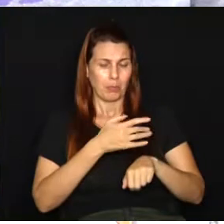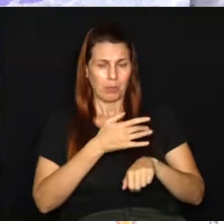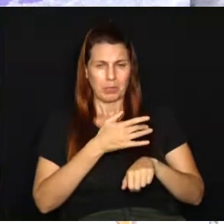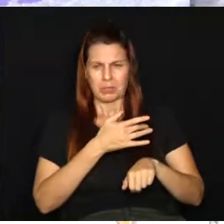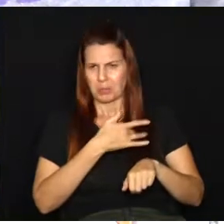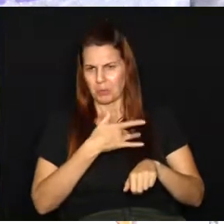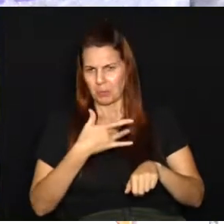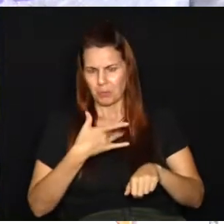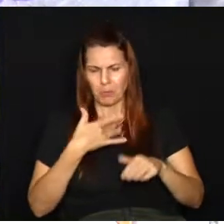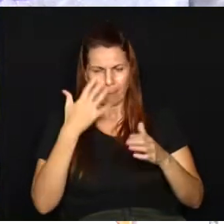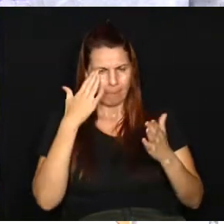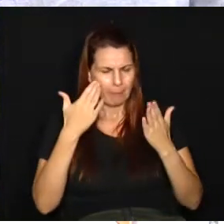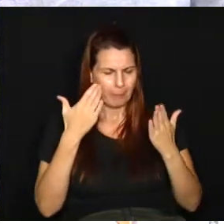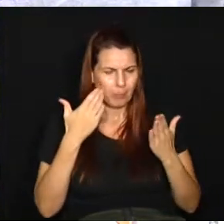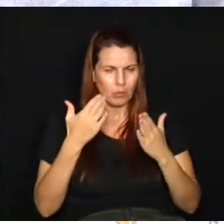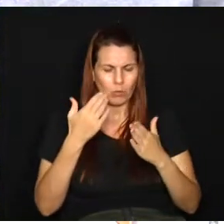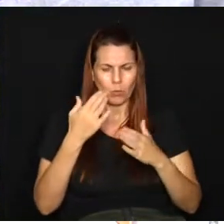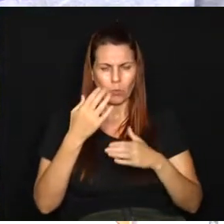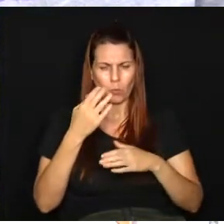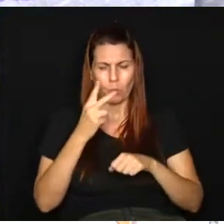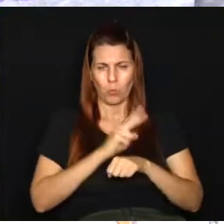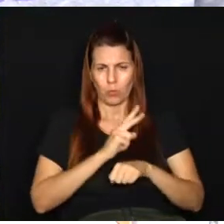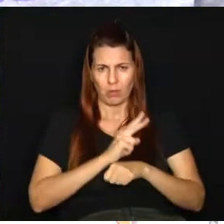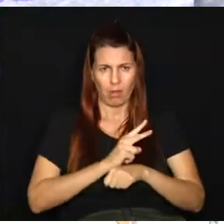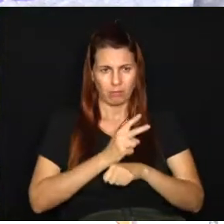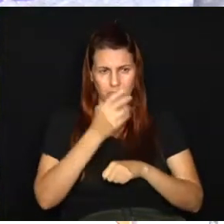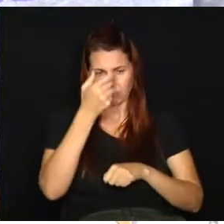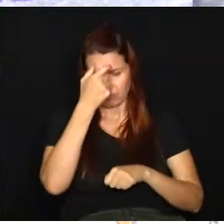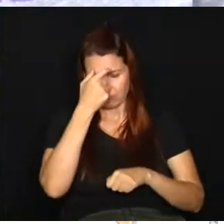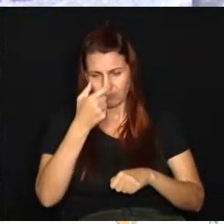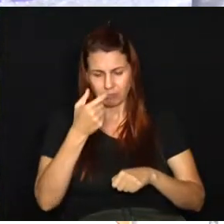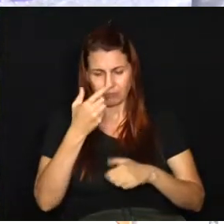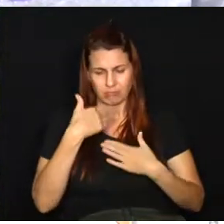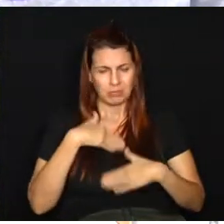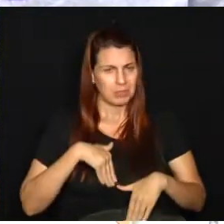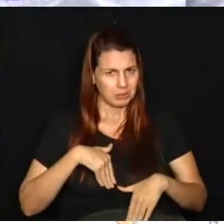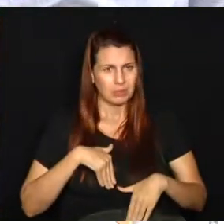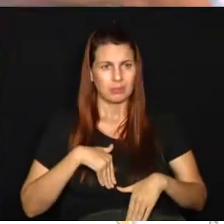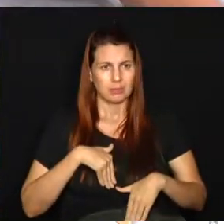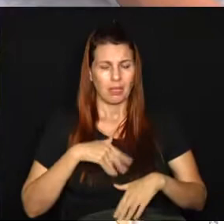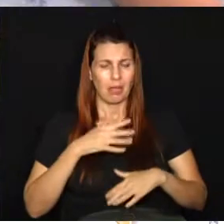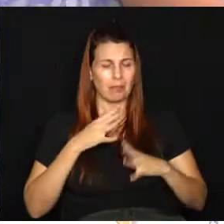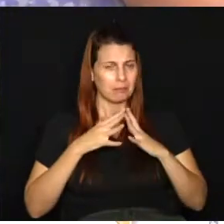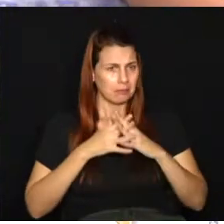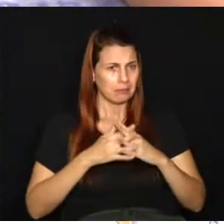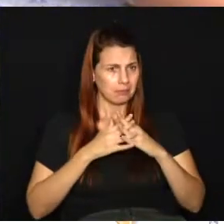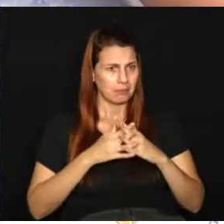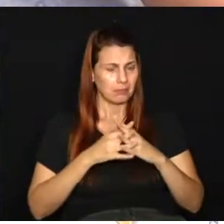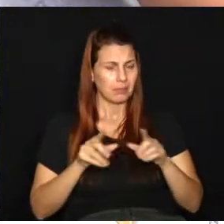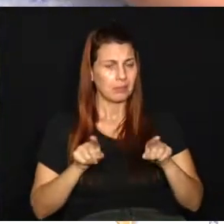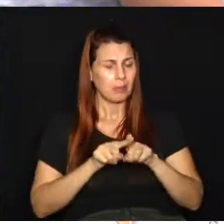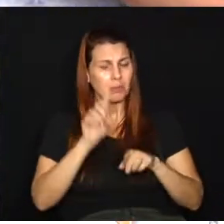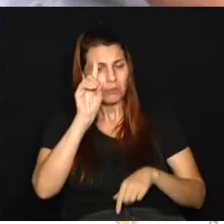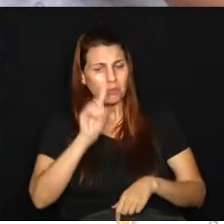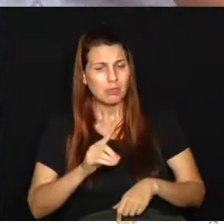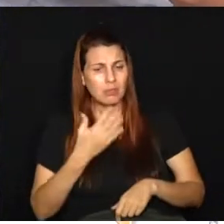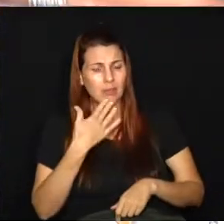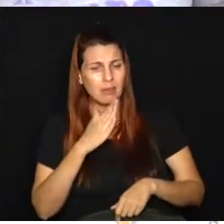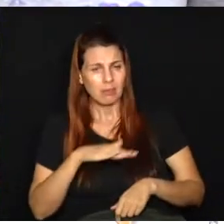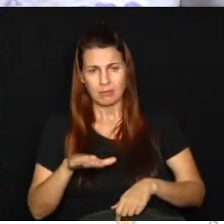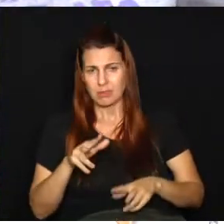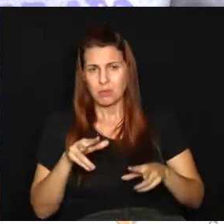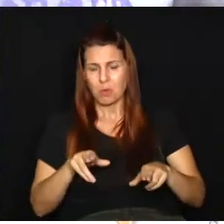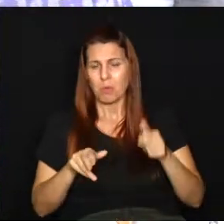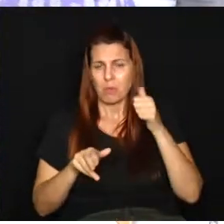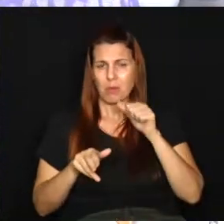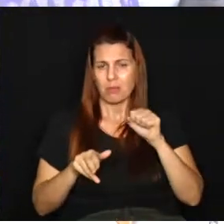física, etc., né? O quanto isso afeta a vida das mulheres. E de pensar também o direito da criança como o direito da própria mãe.